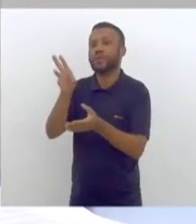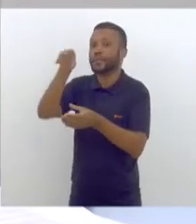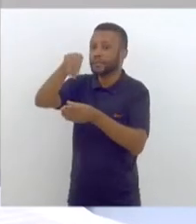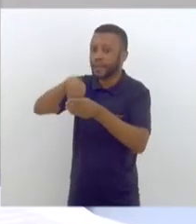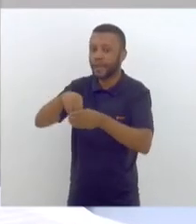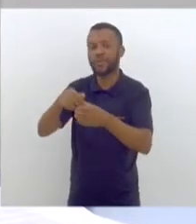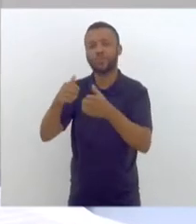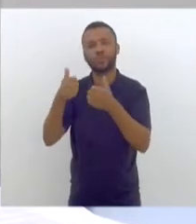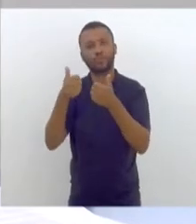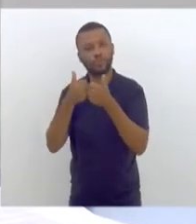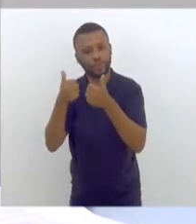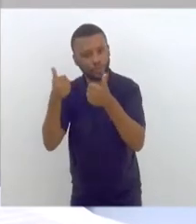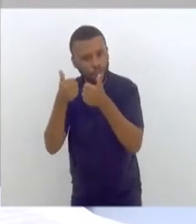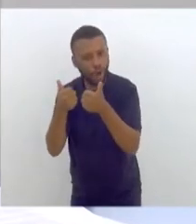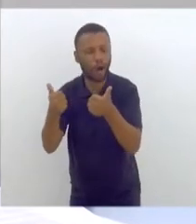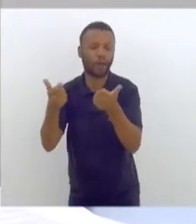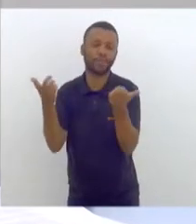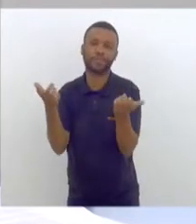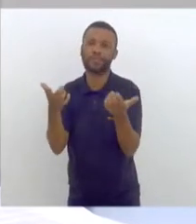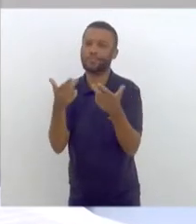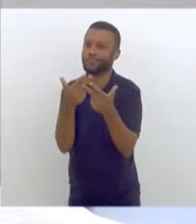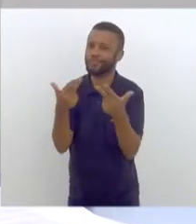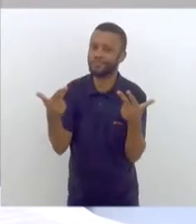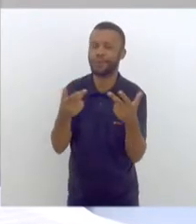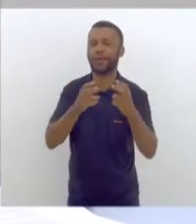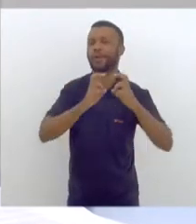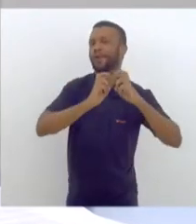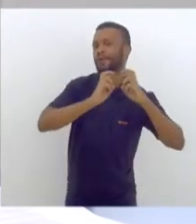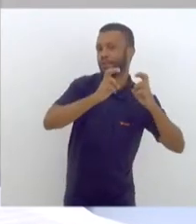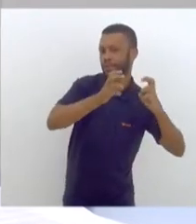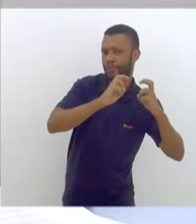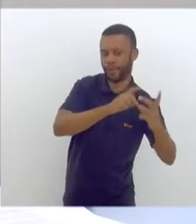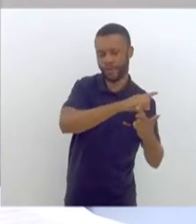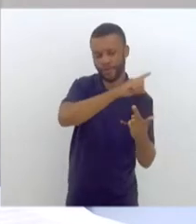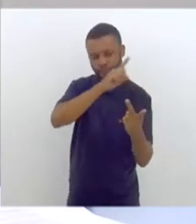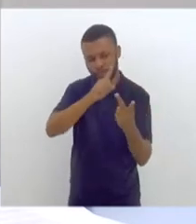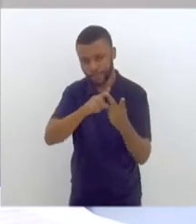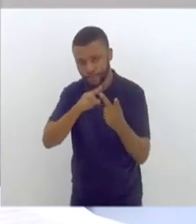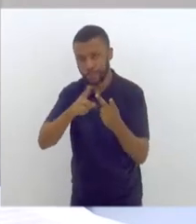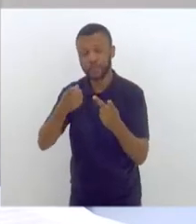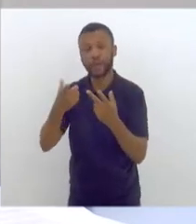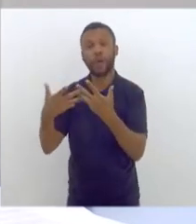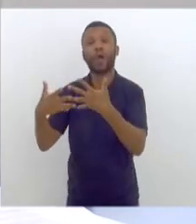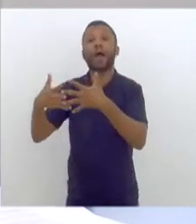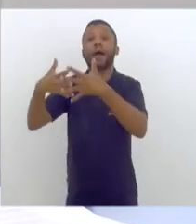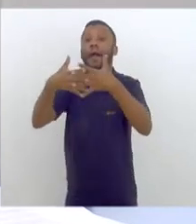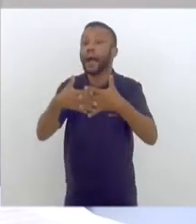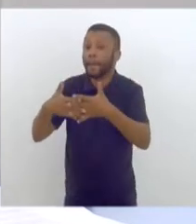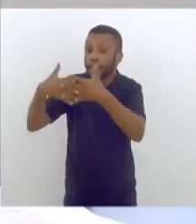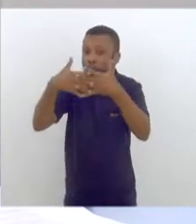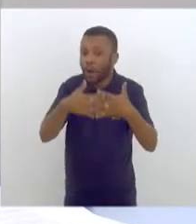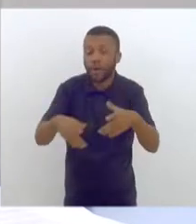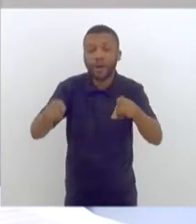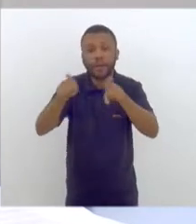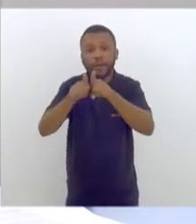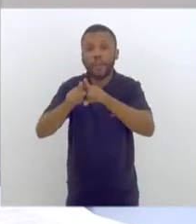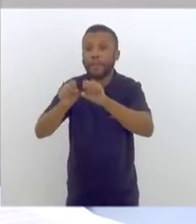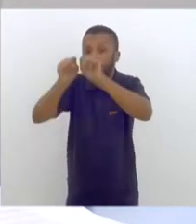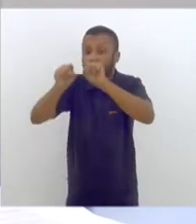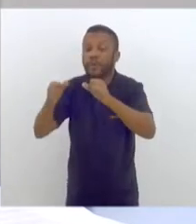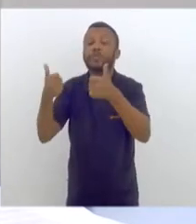Ferroviário pelos caminhões de carga e pelo sistema de ônibus a